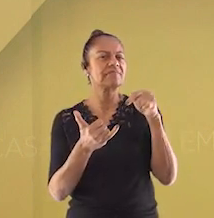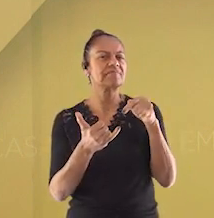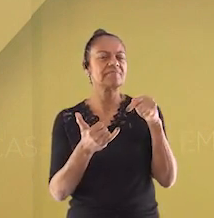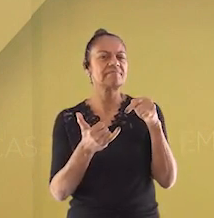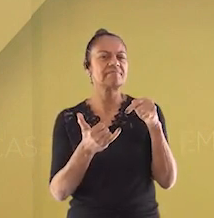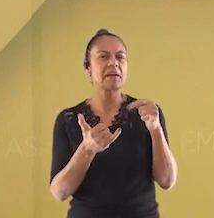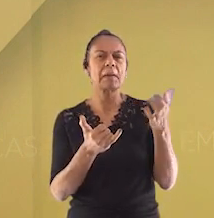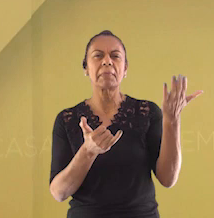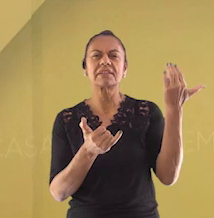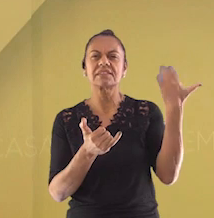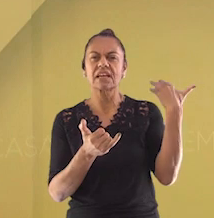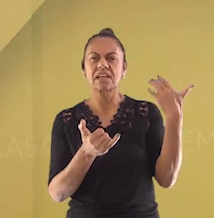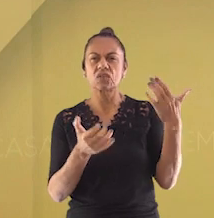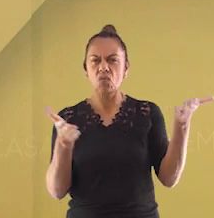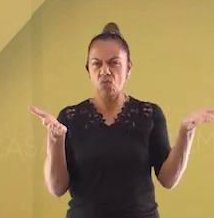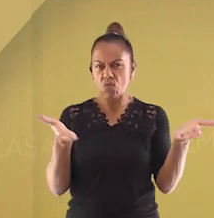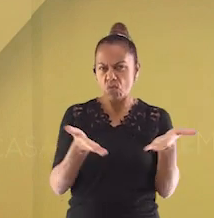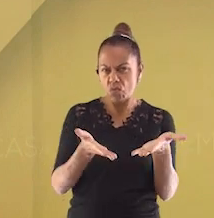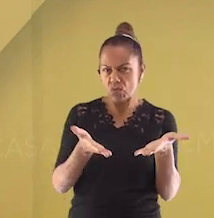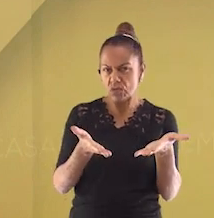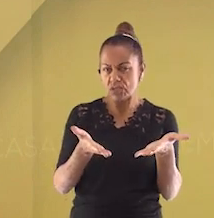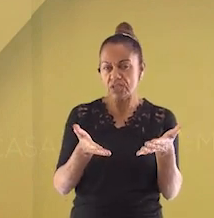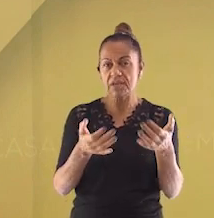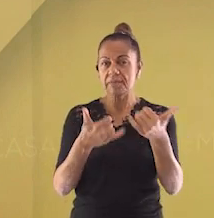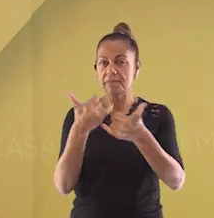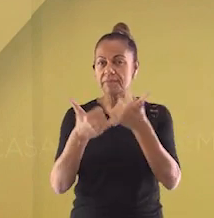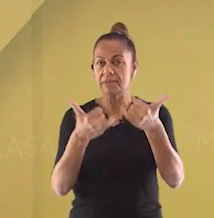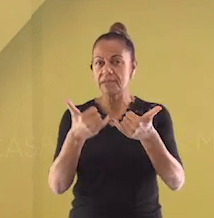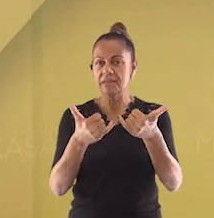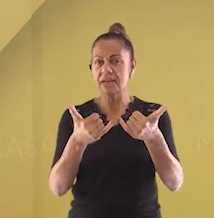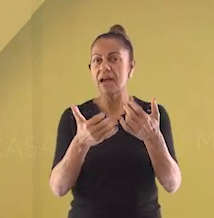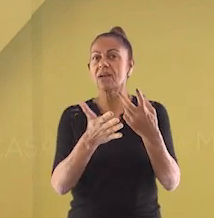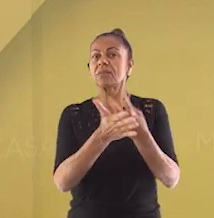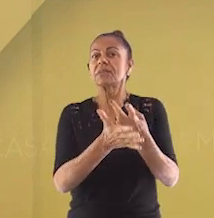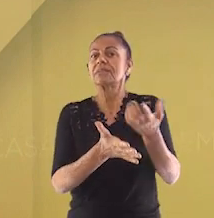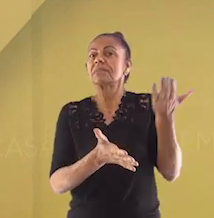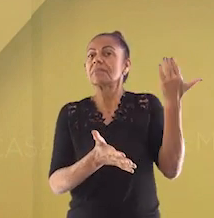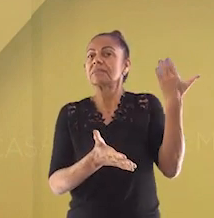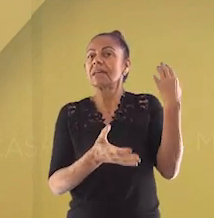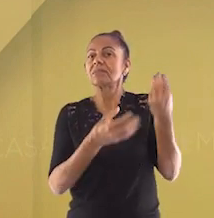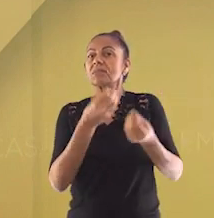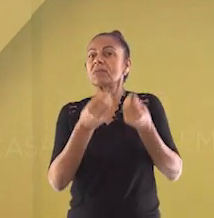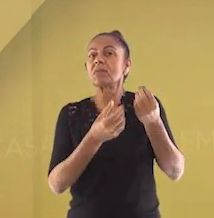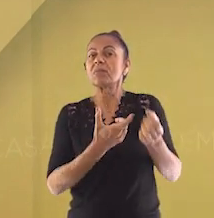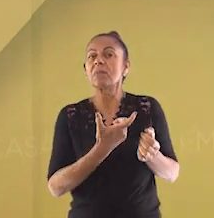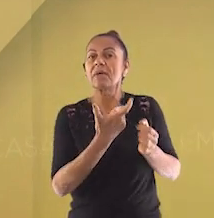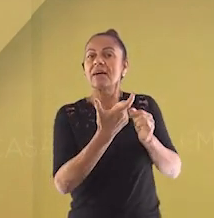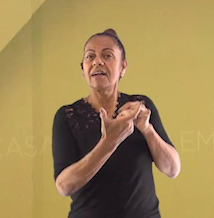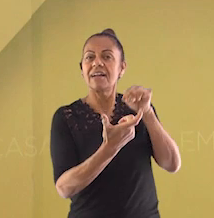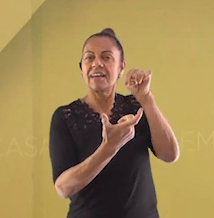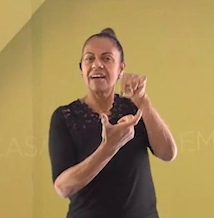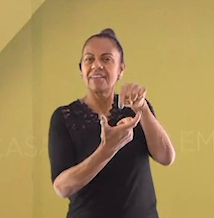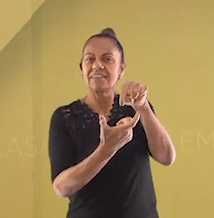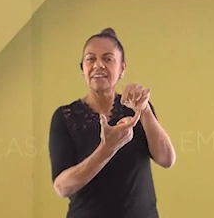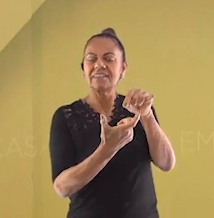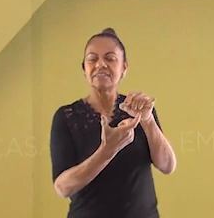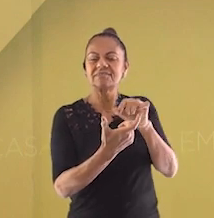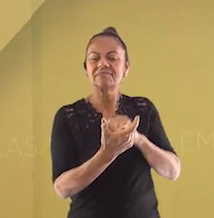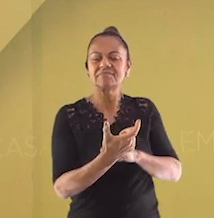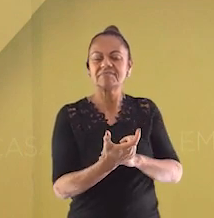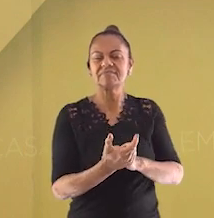portanto é bem simples apenas o verbo será alterado veja as opções a